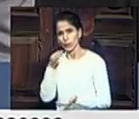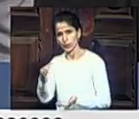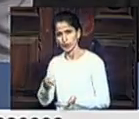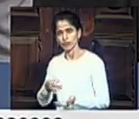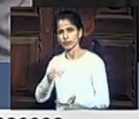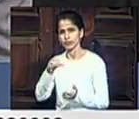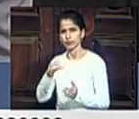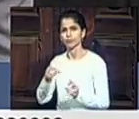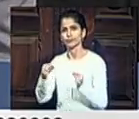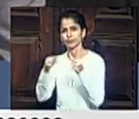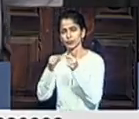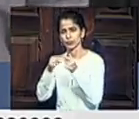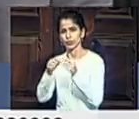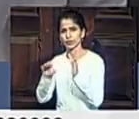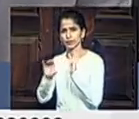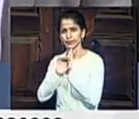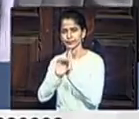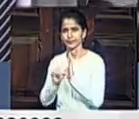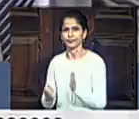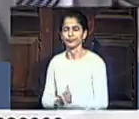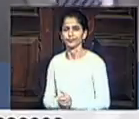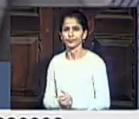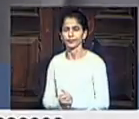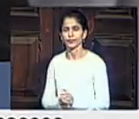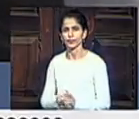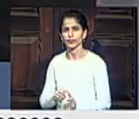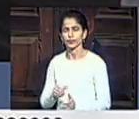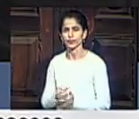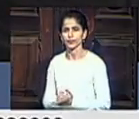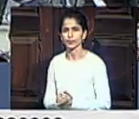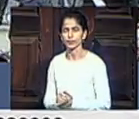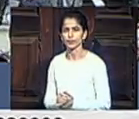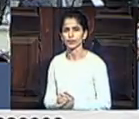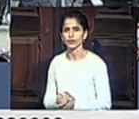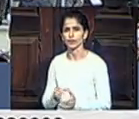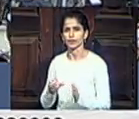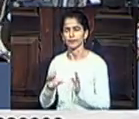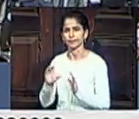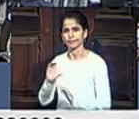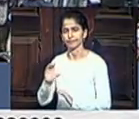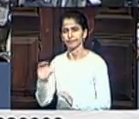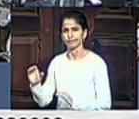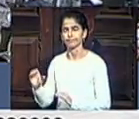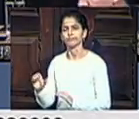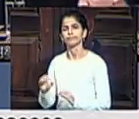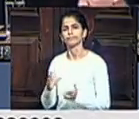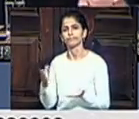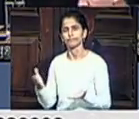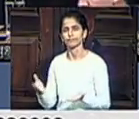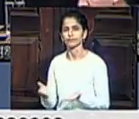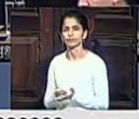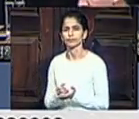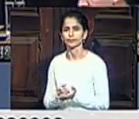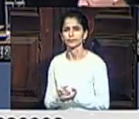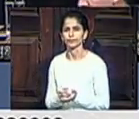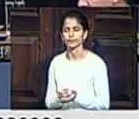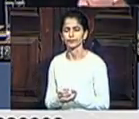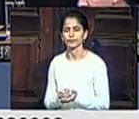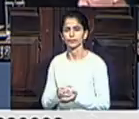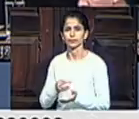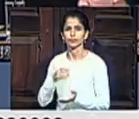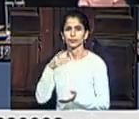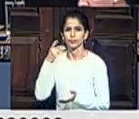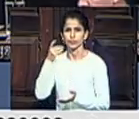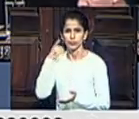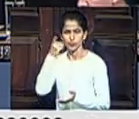pela constitucionalidade. Pela Comissão de Legislação Constitucional Complementar e Códigos, deputado